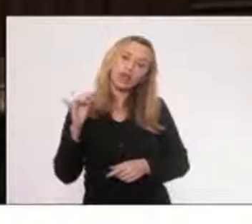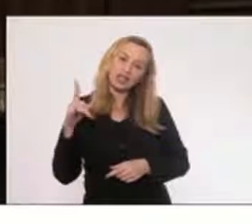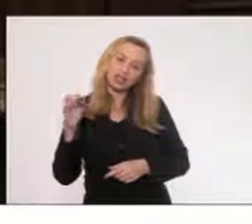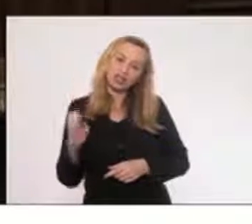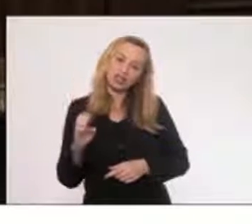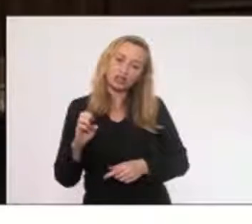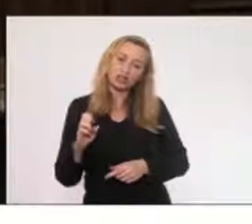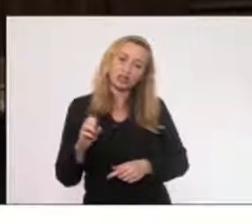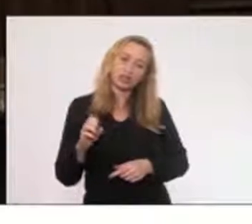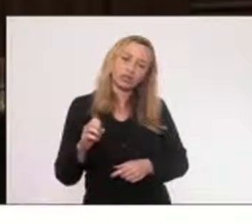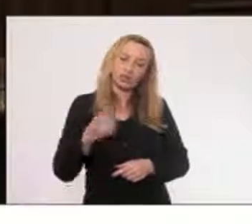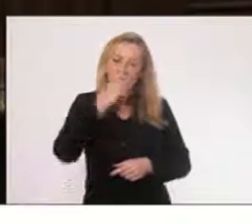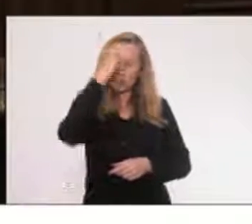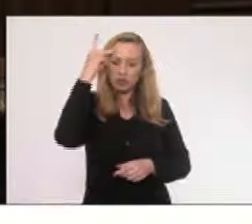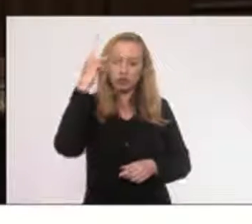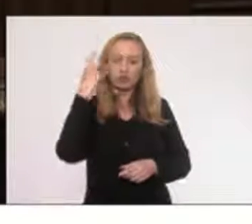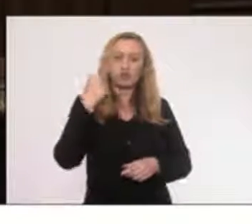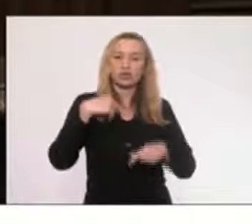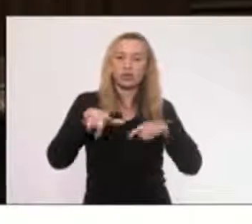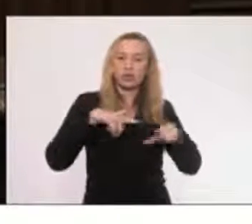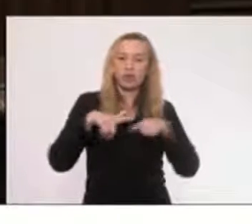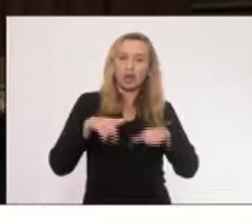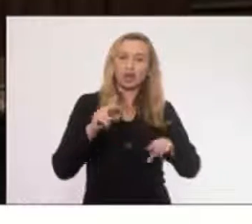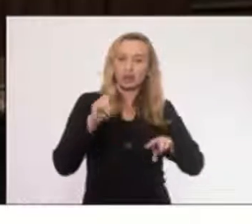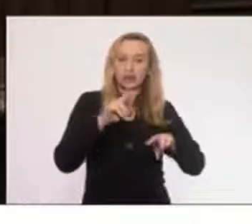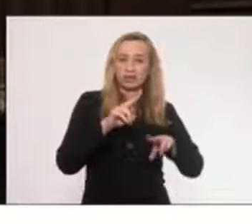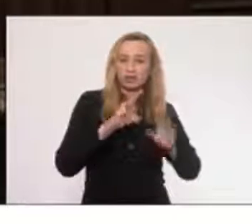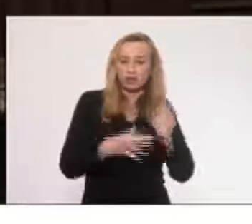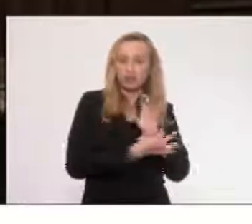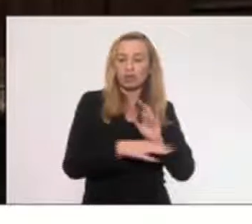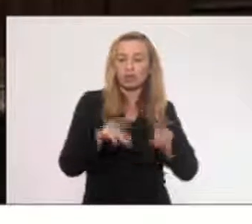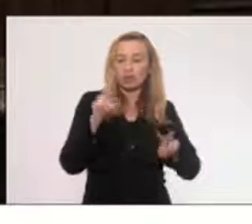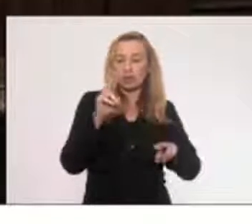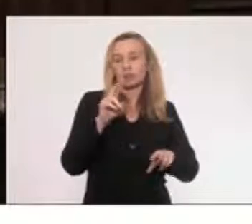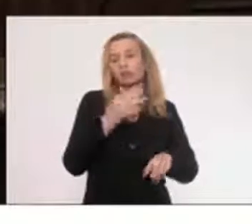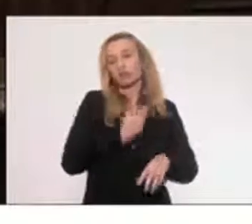de segurança pública, por exemplo, da ponta.